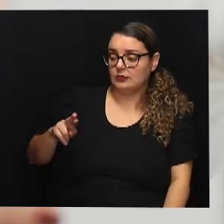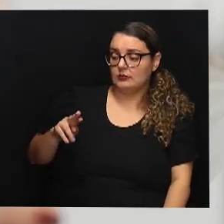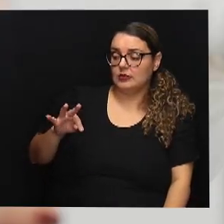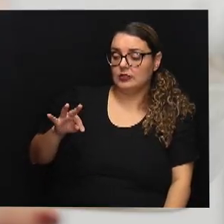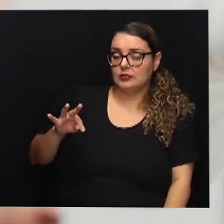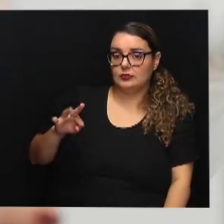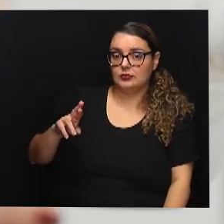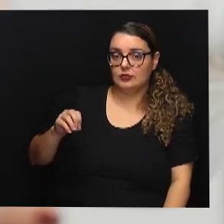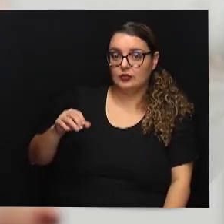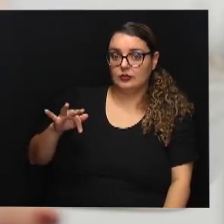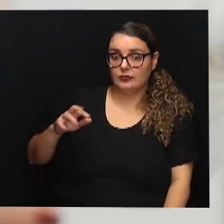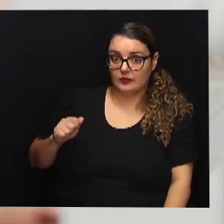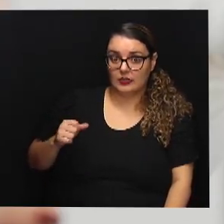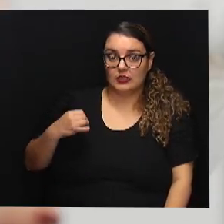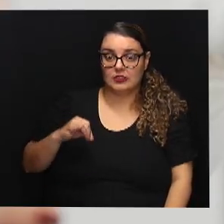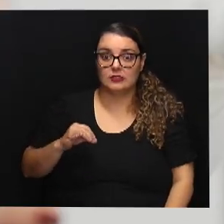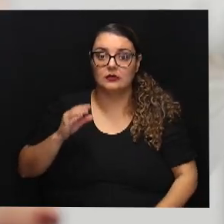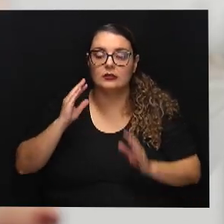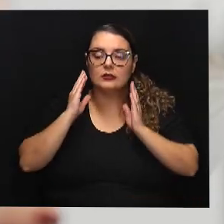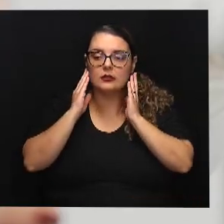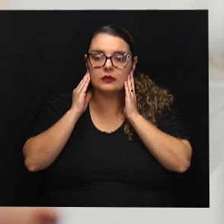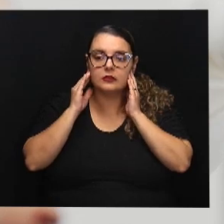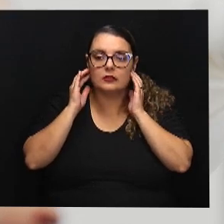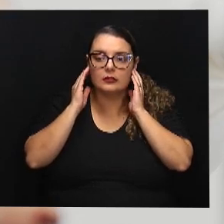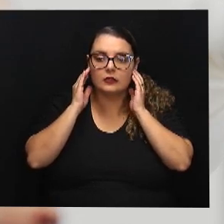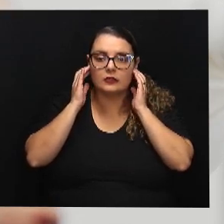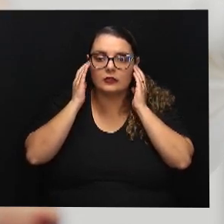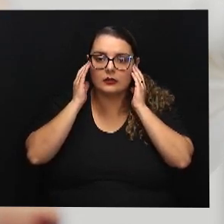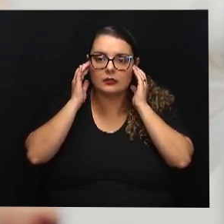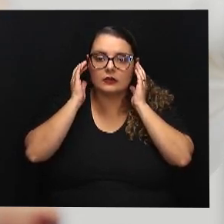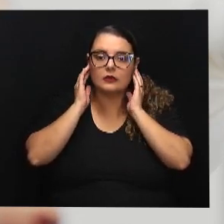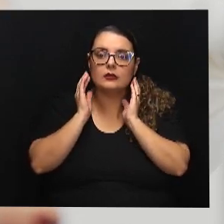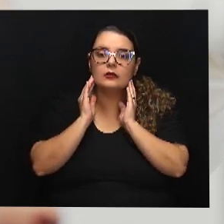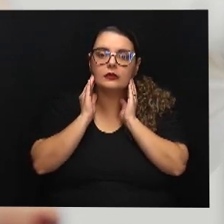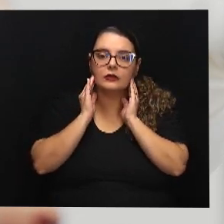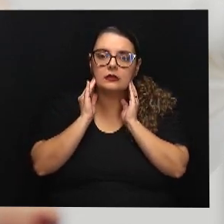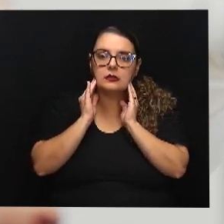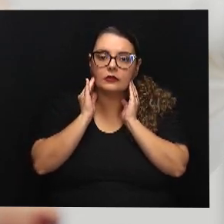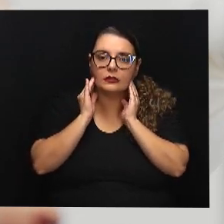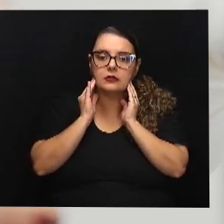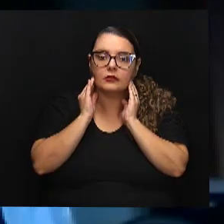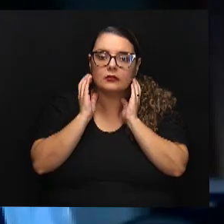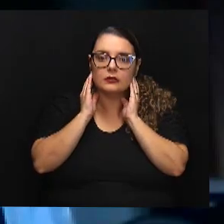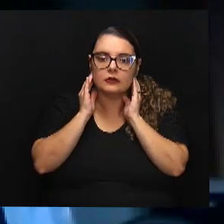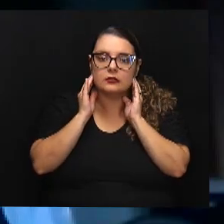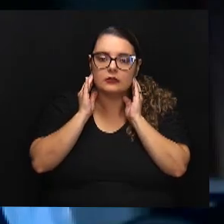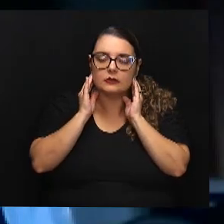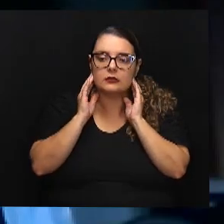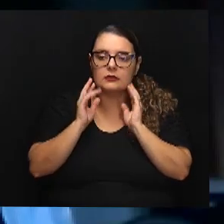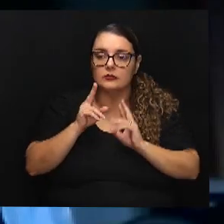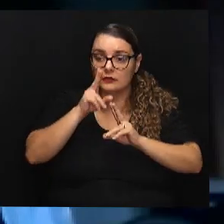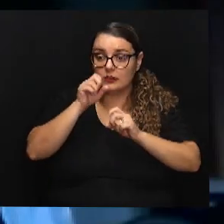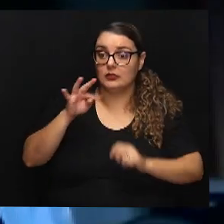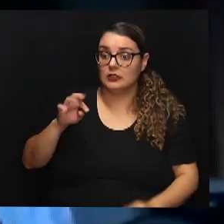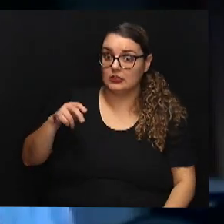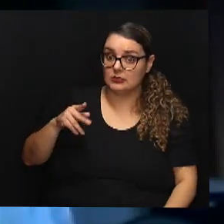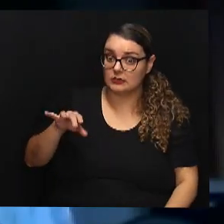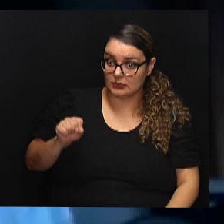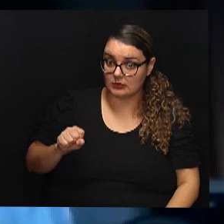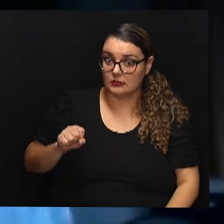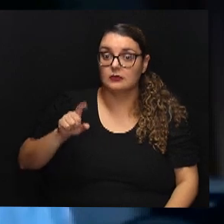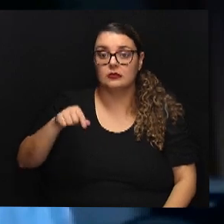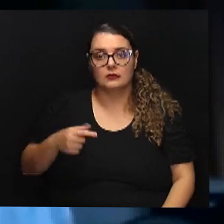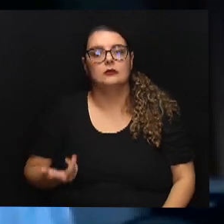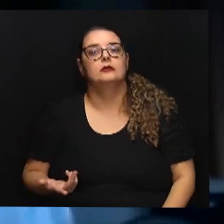consegue ver, né? Hipertrofia do masseter. Se você fizer a palpação, muitas vezes você encontra, né, áreas de maior